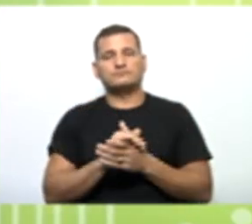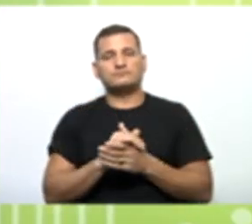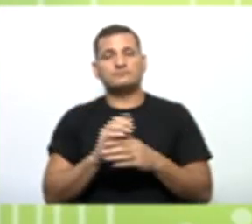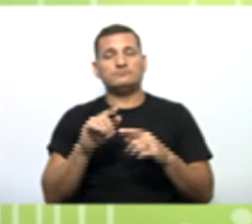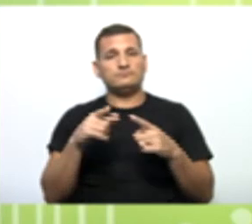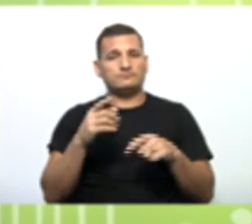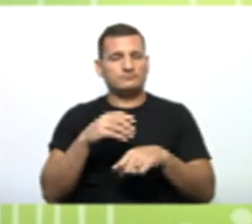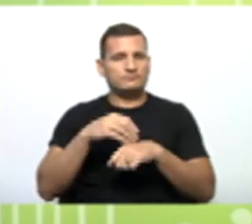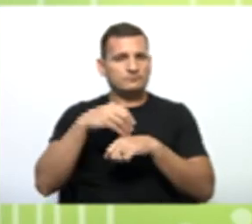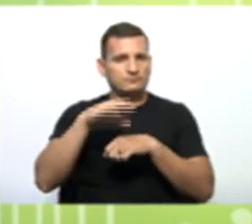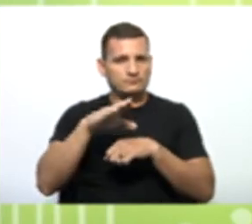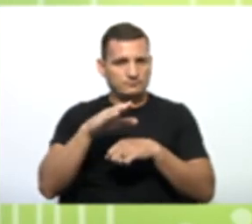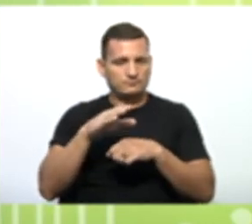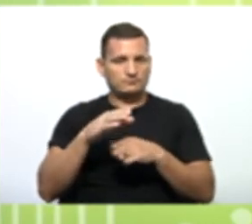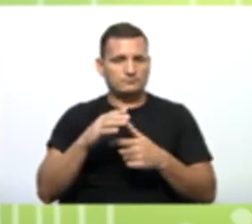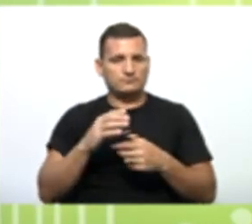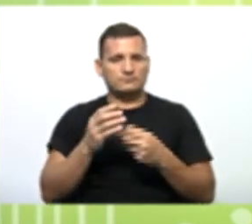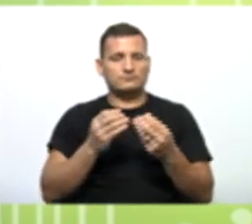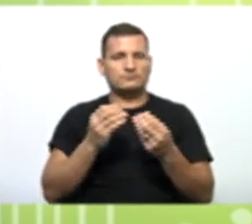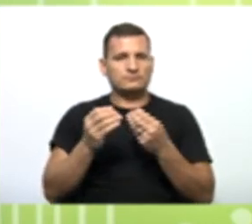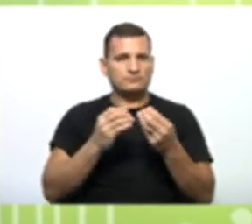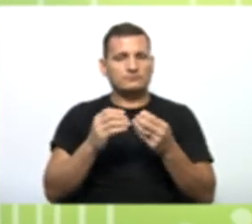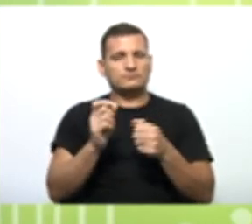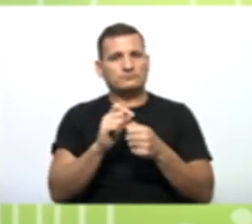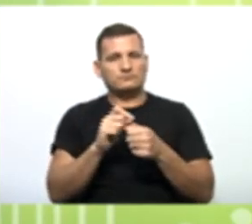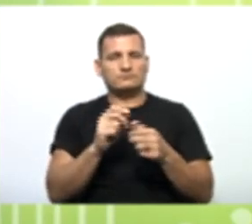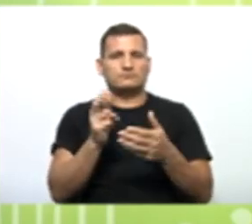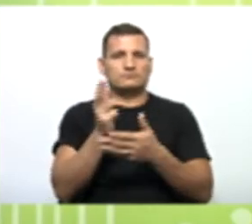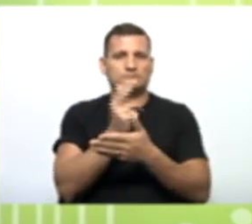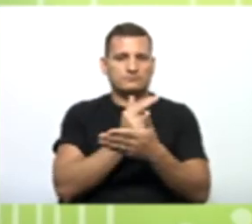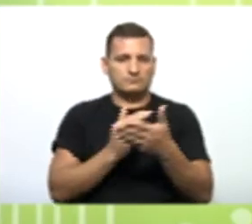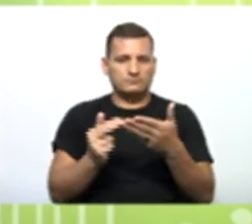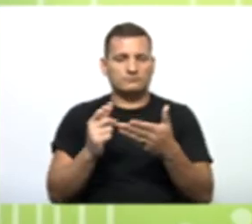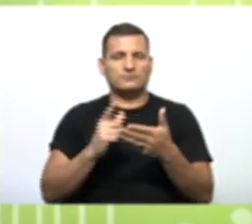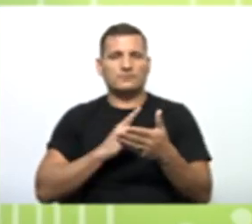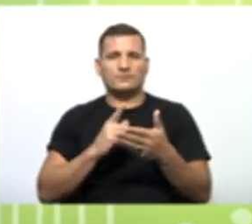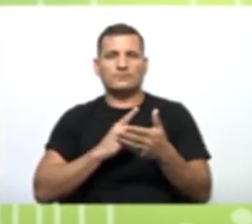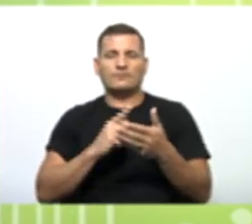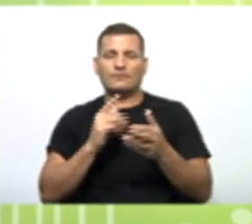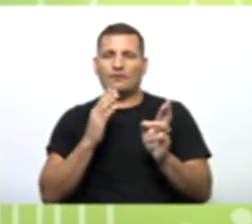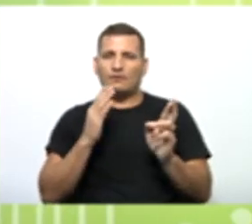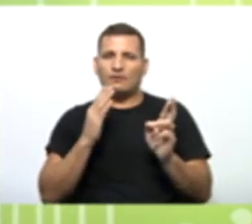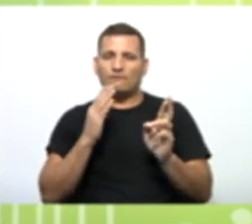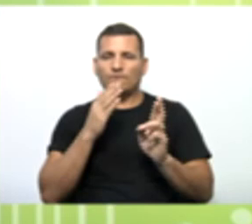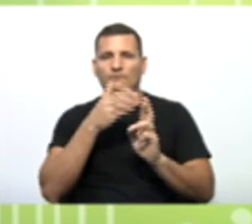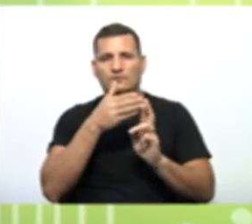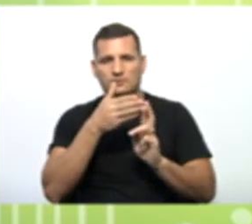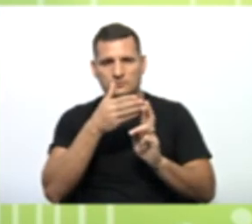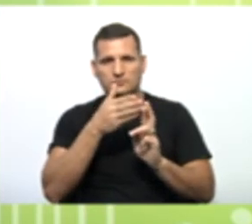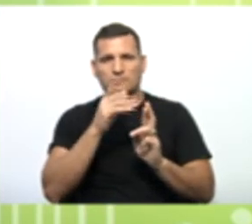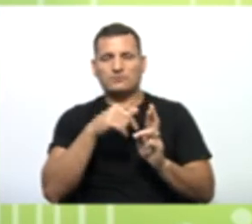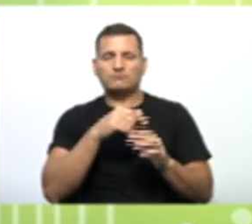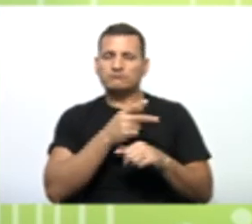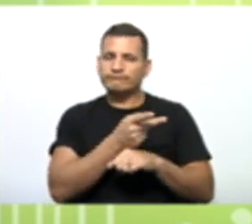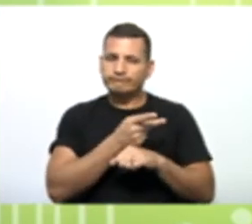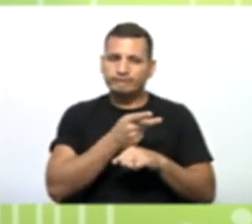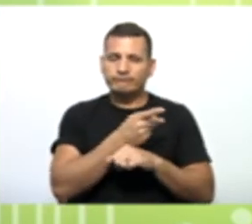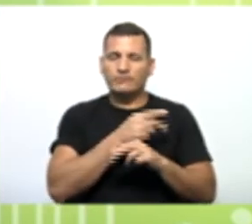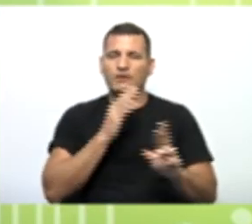a dica que eu passo para vocês de como construir layouts, ter uma referência, aliás, o termo é esse, é buscar